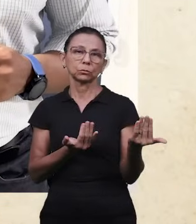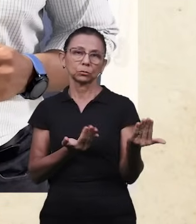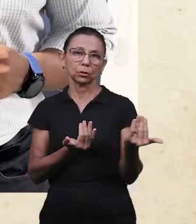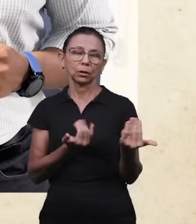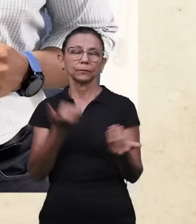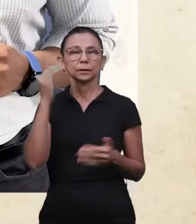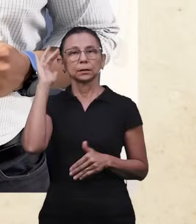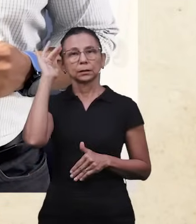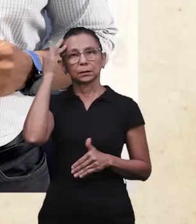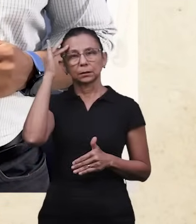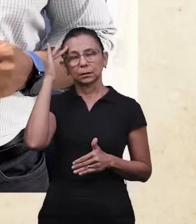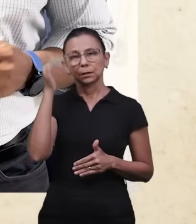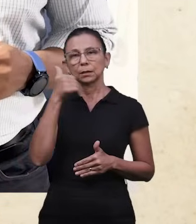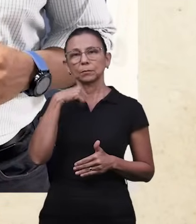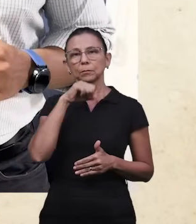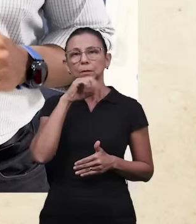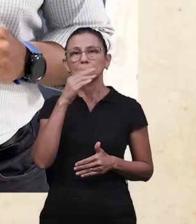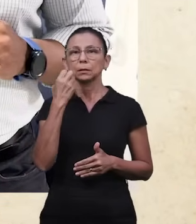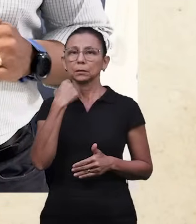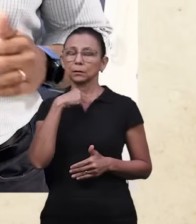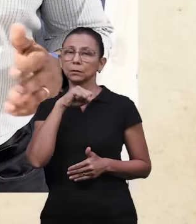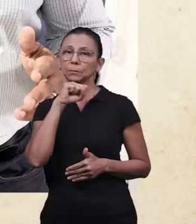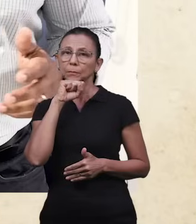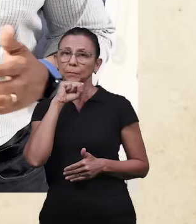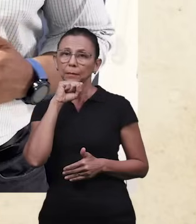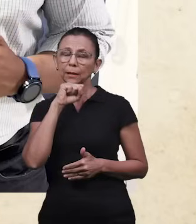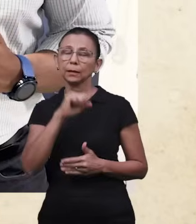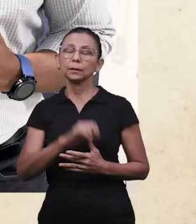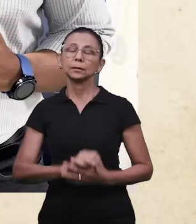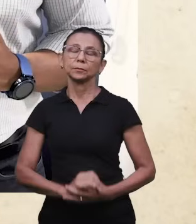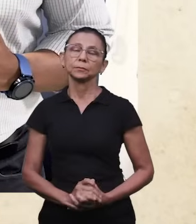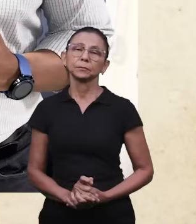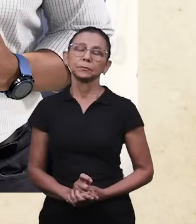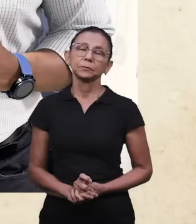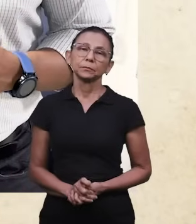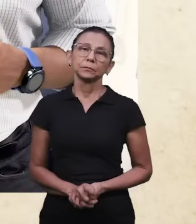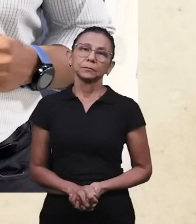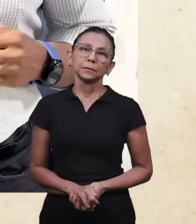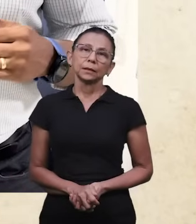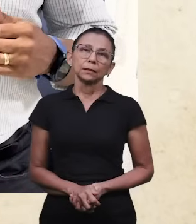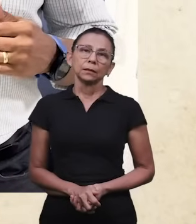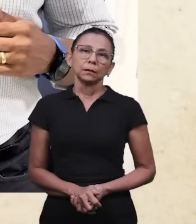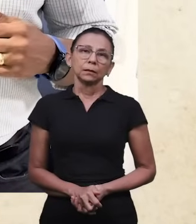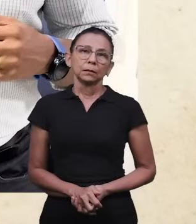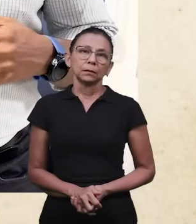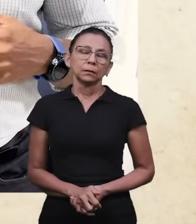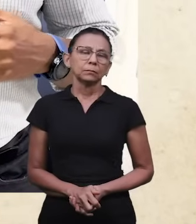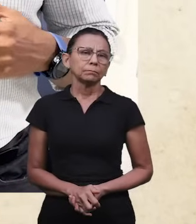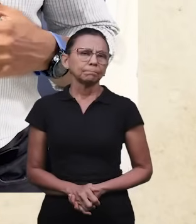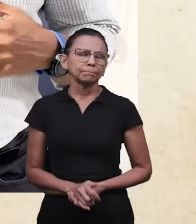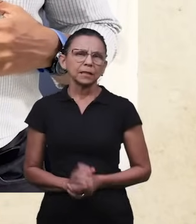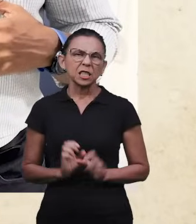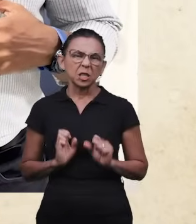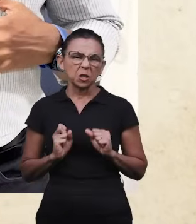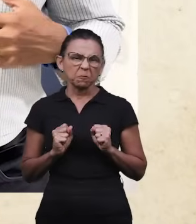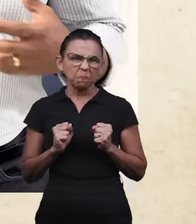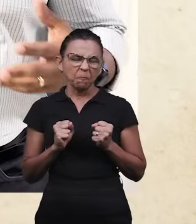jovens entendam que os pais fazem de tudo para transmitir a herança. Os pais, eles não